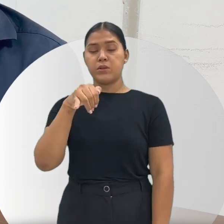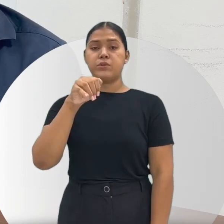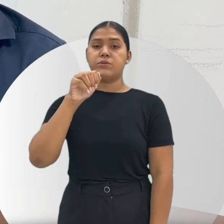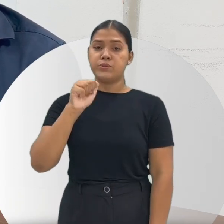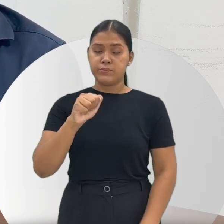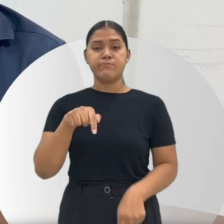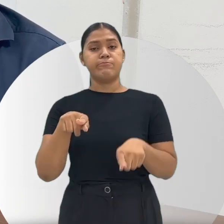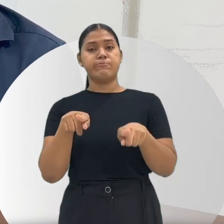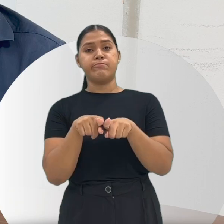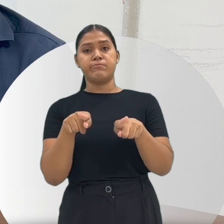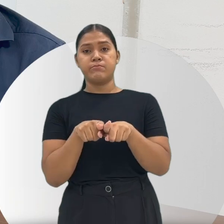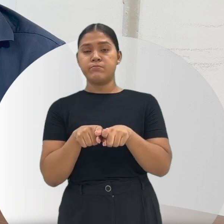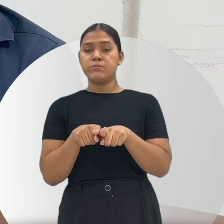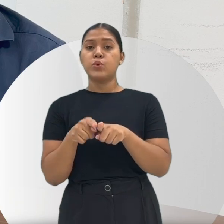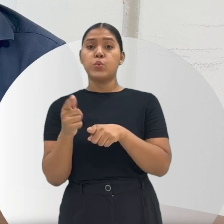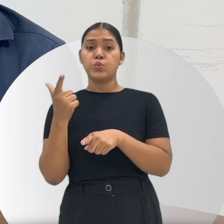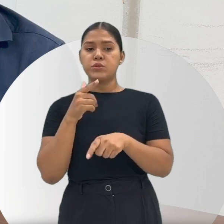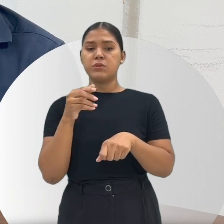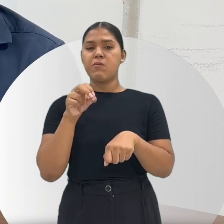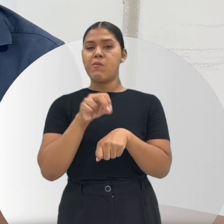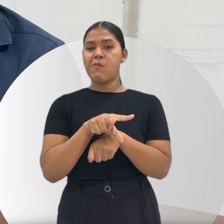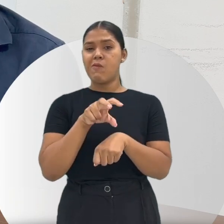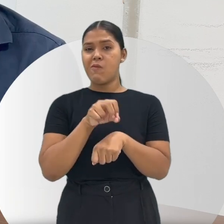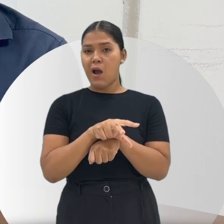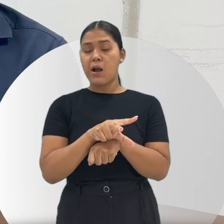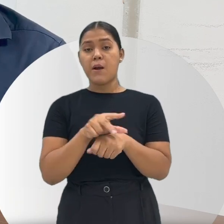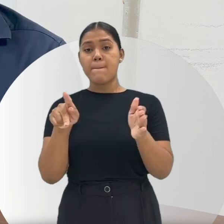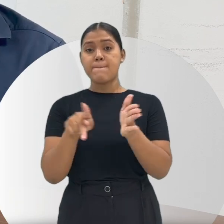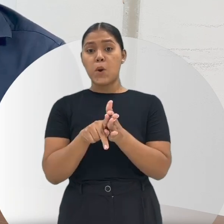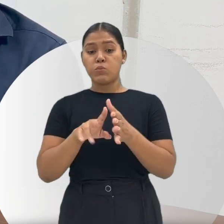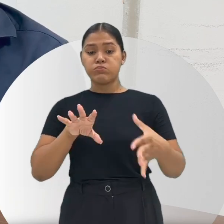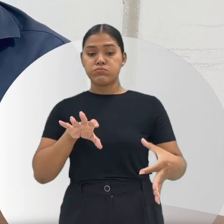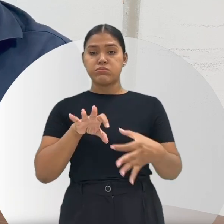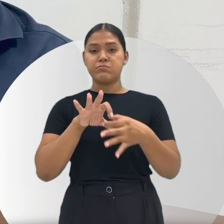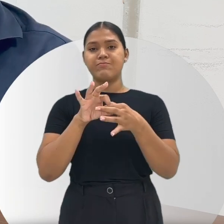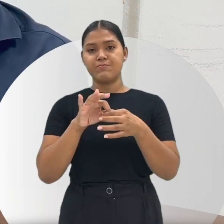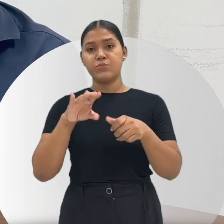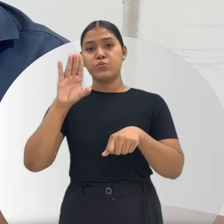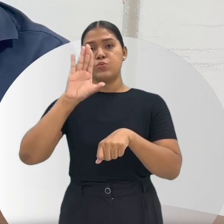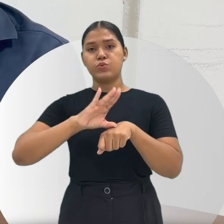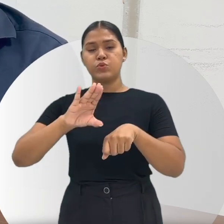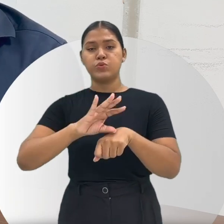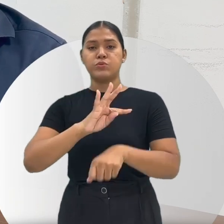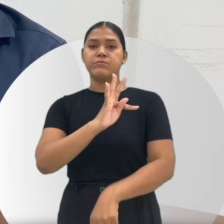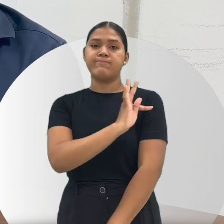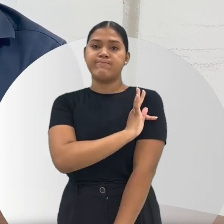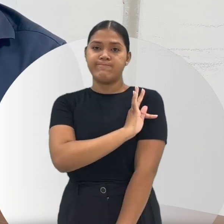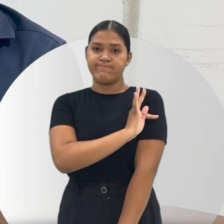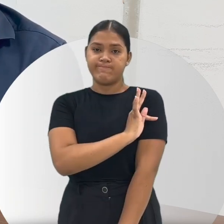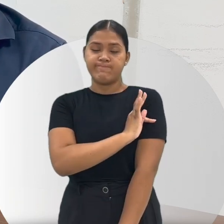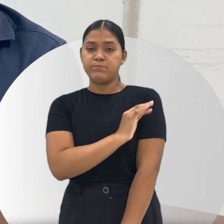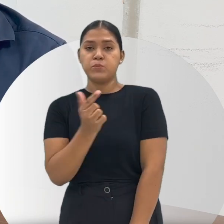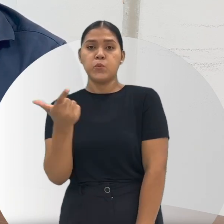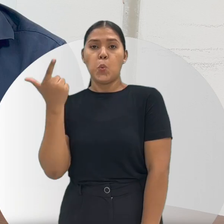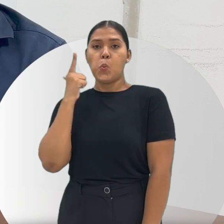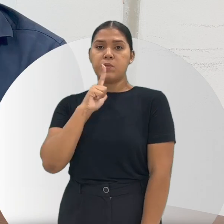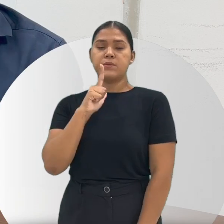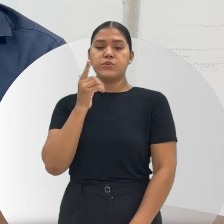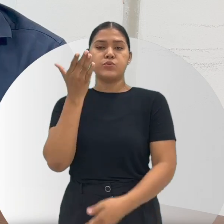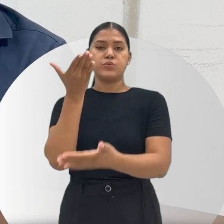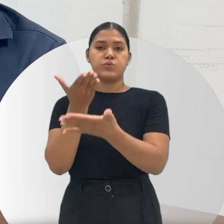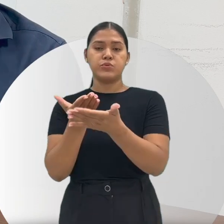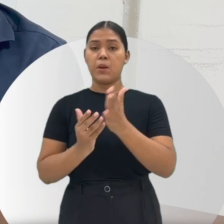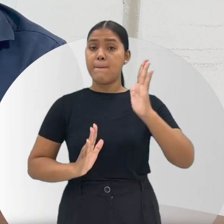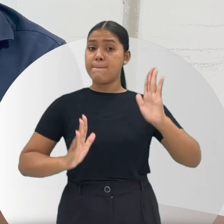trazer para dentro da nossa instituição, para a formação técnica, as pessoas que não foram oportunizadas de fazer o ensino médio, de